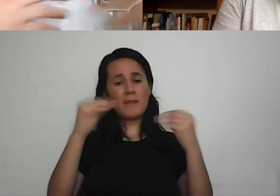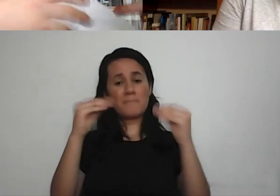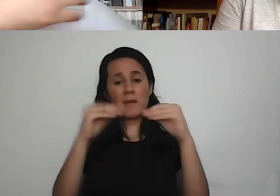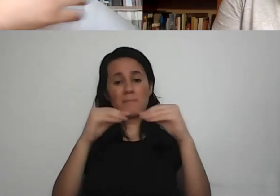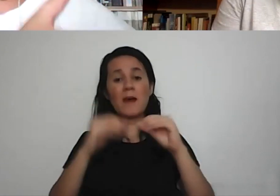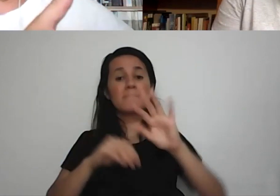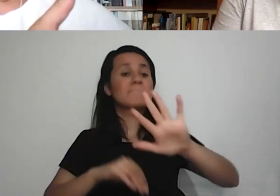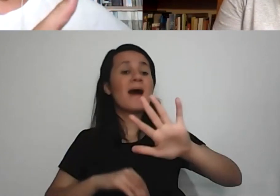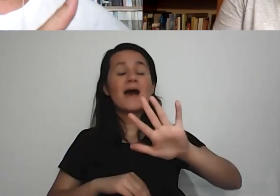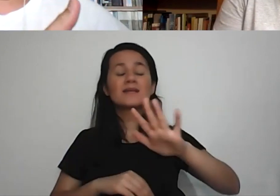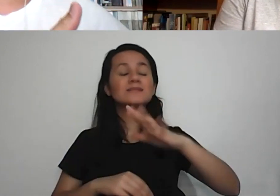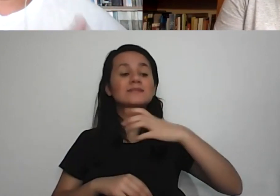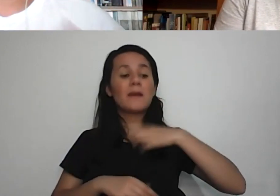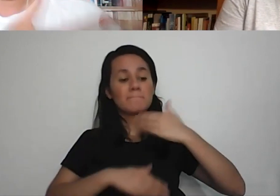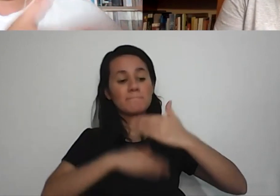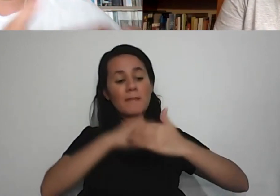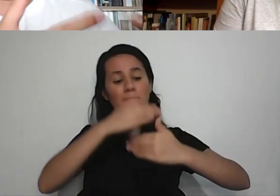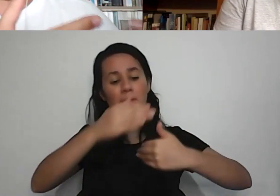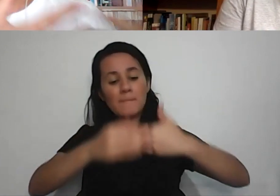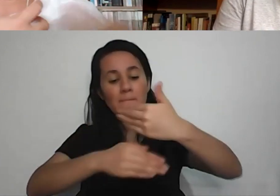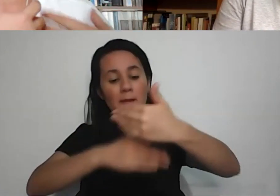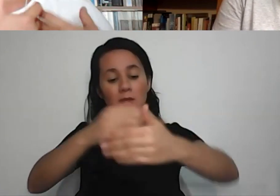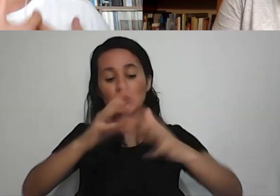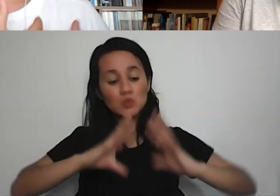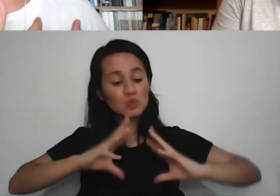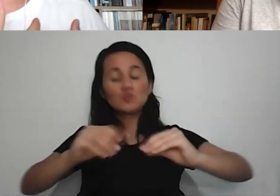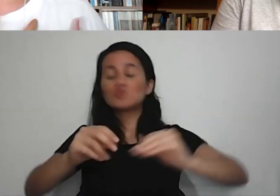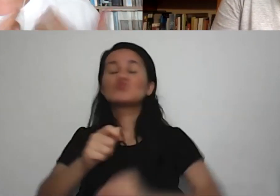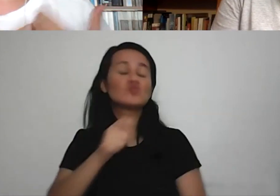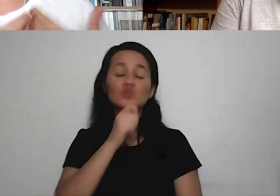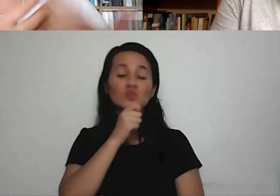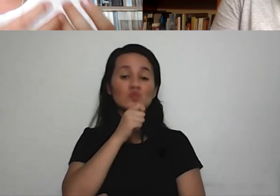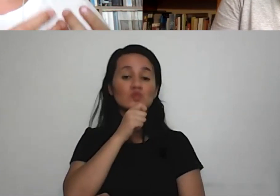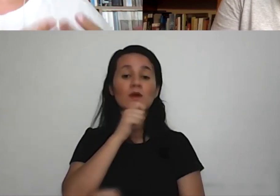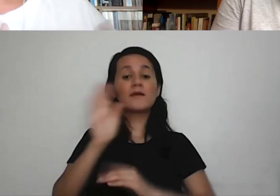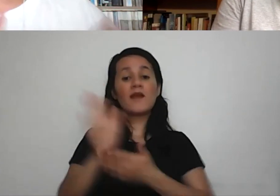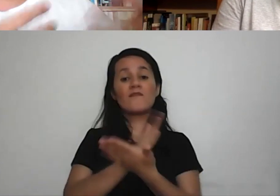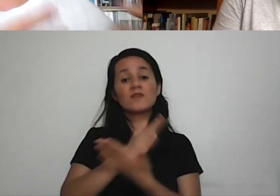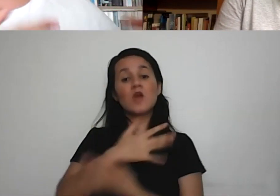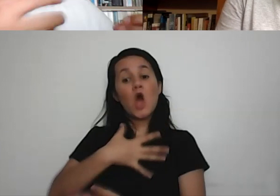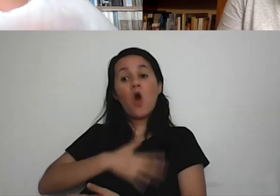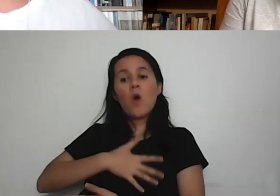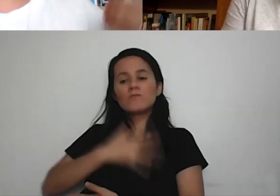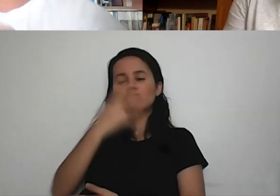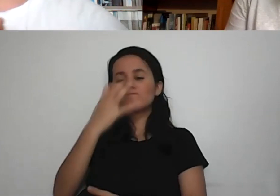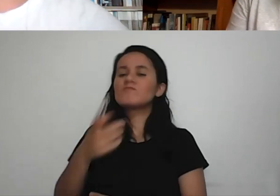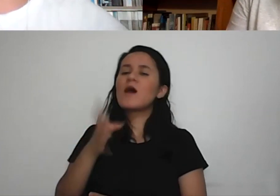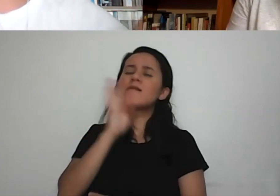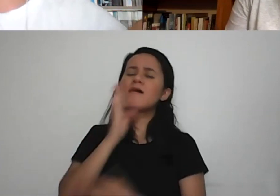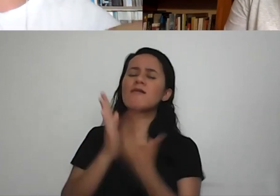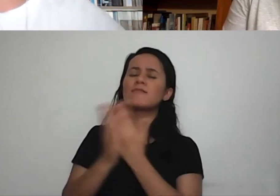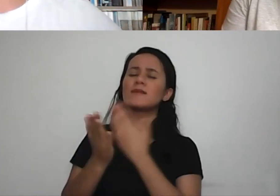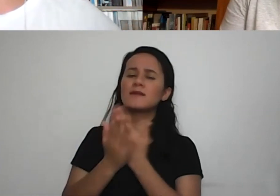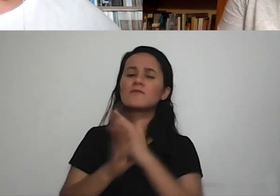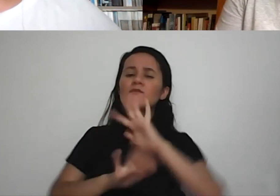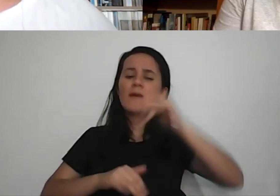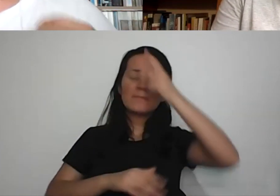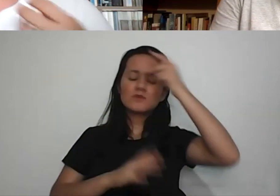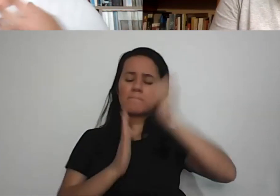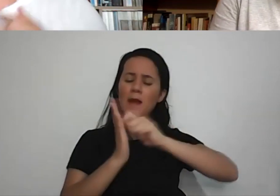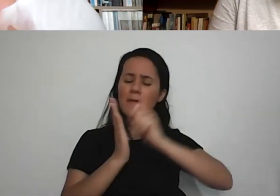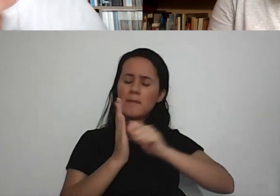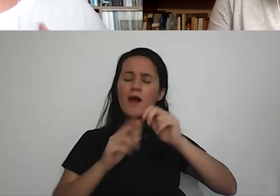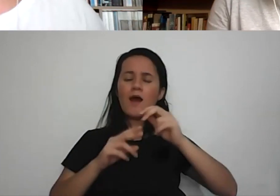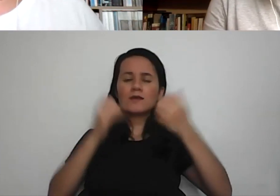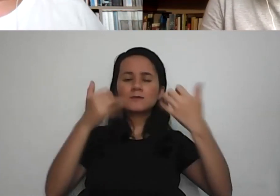essa vida do livro que, cara, que muitas vezes é o que fez a gente gostar, de falar, pô, que legal, o livro vai ser resenhado e tal. Então,